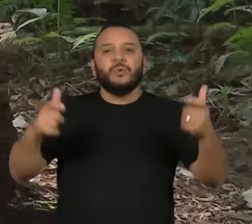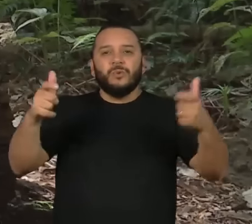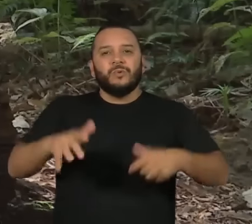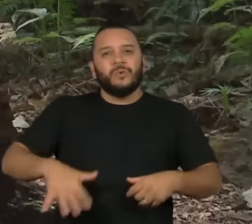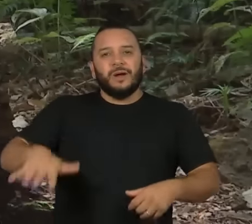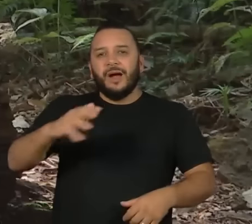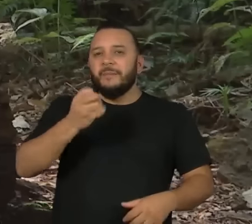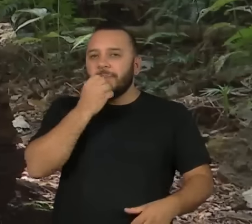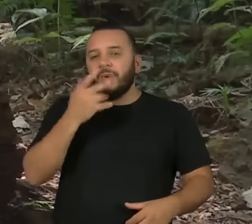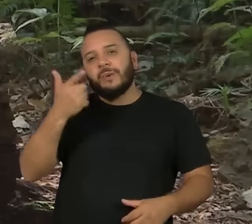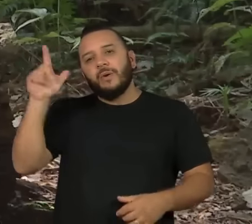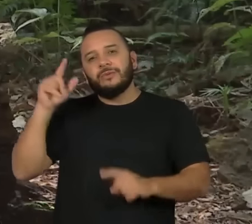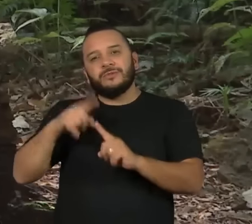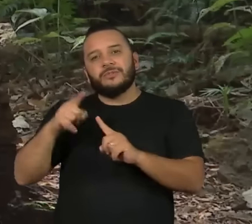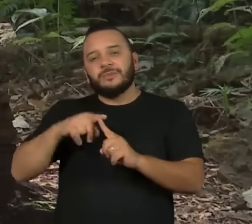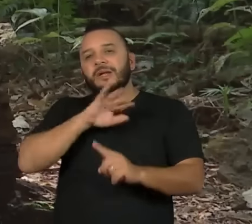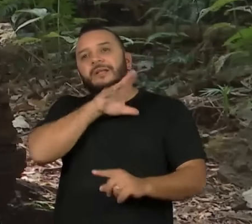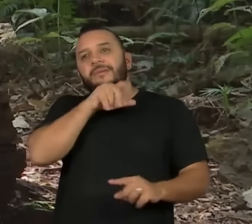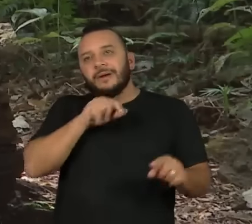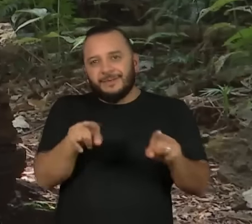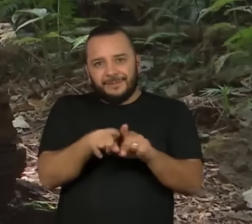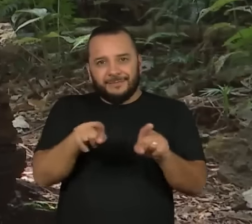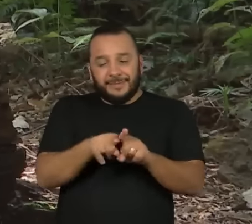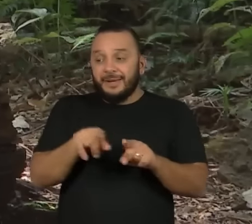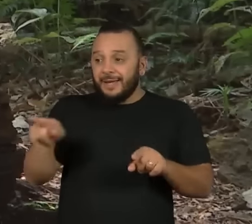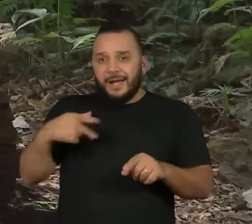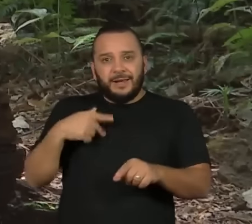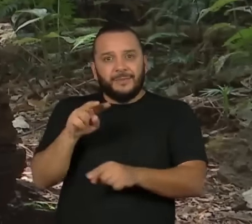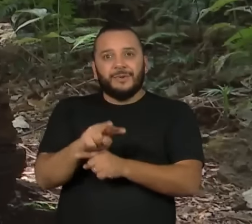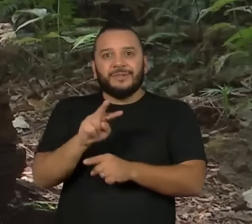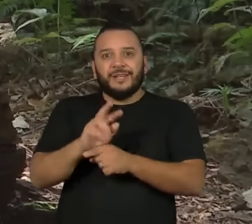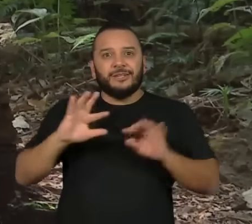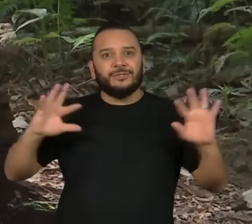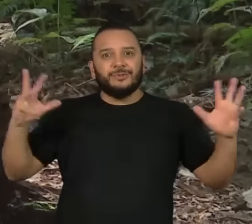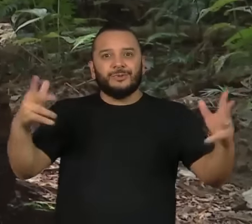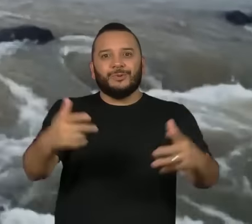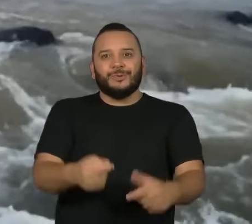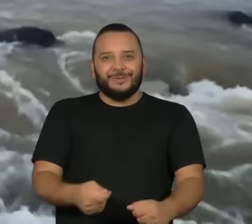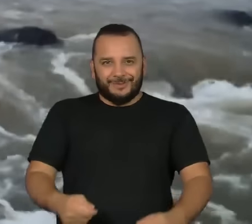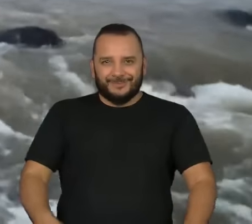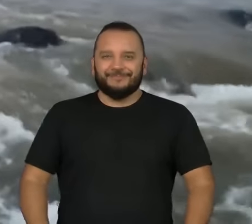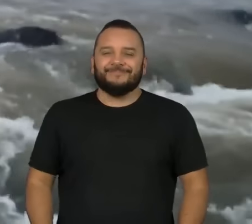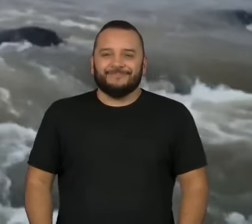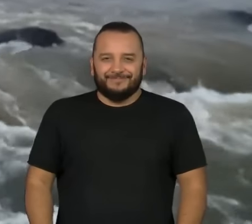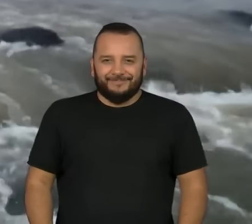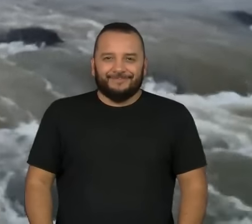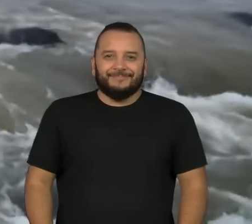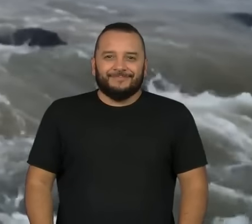várias outras espécies também. Por isso que ela é uma espécie guarda-chuva. Onde ela está, ela protege tudo.